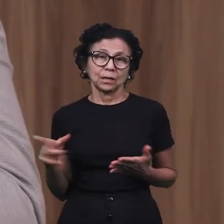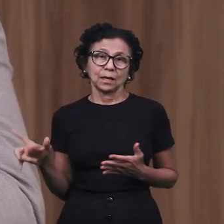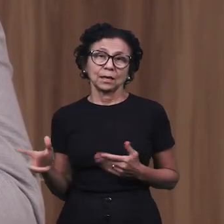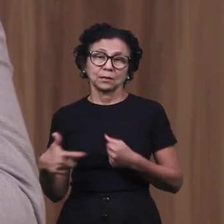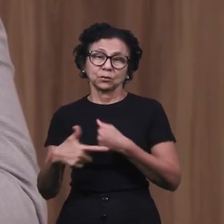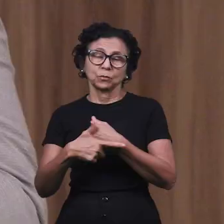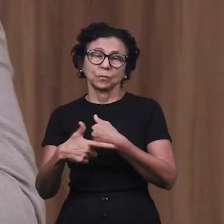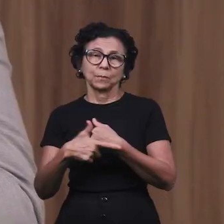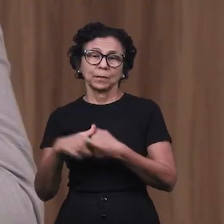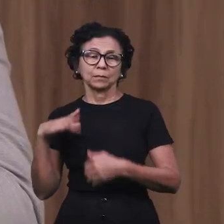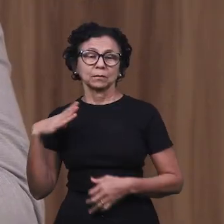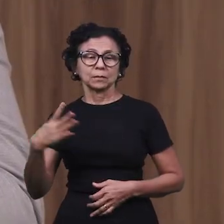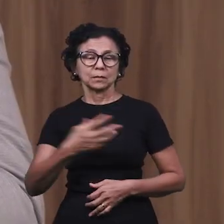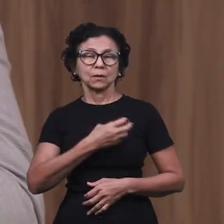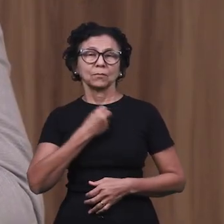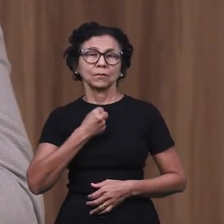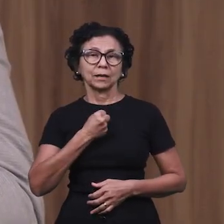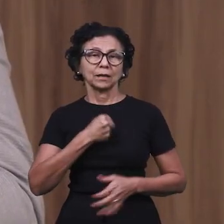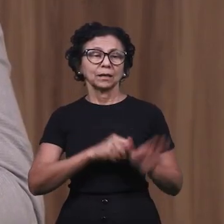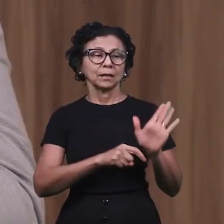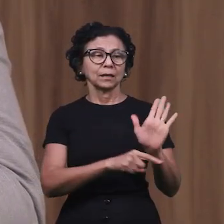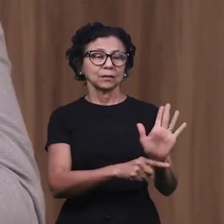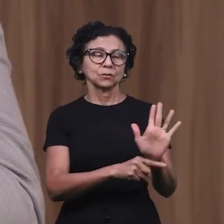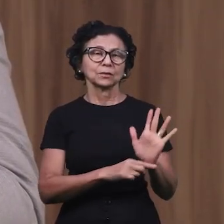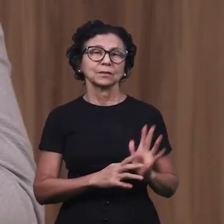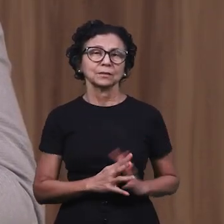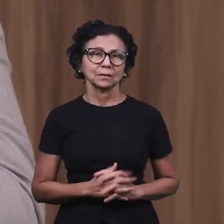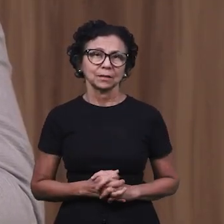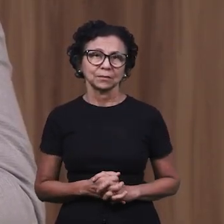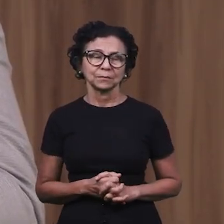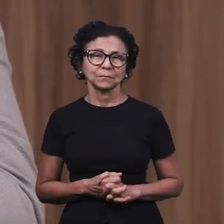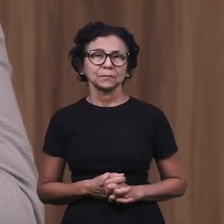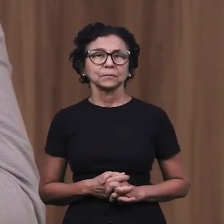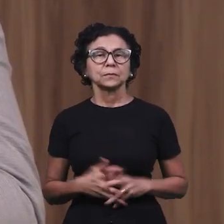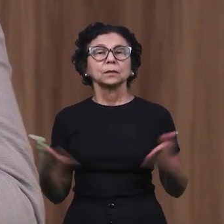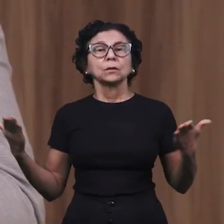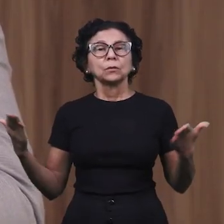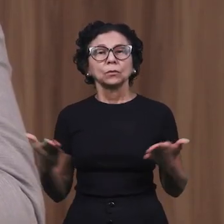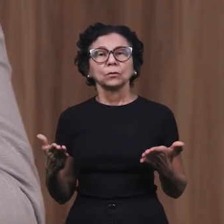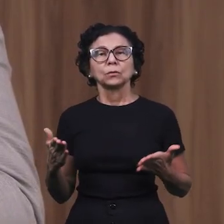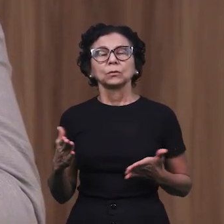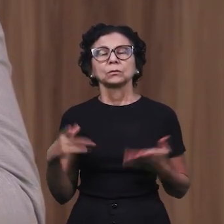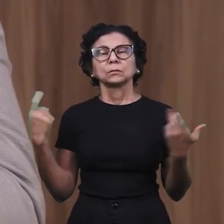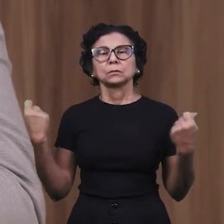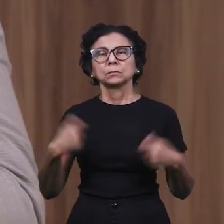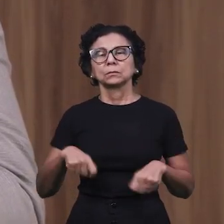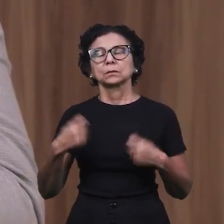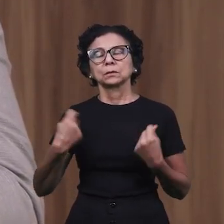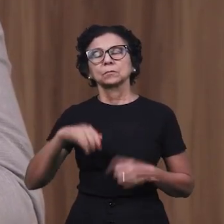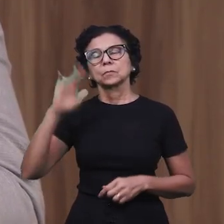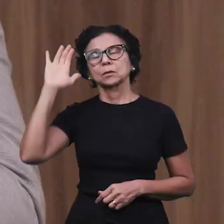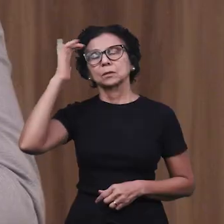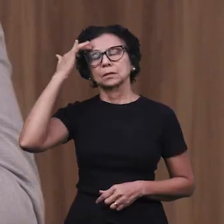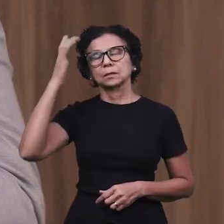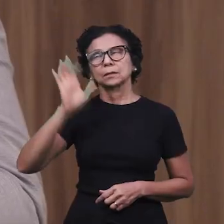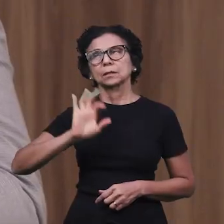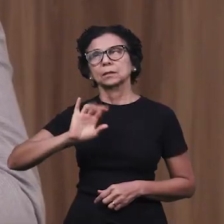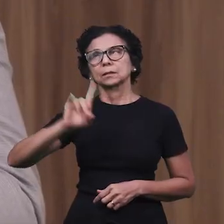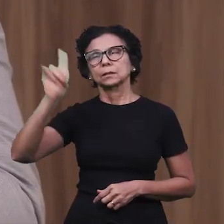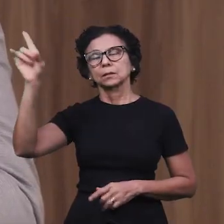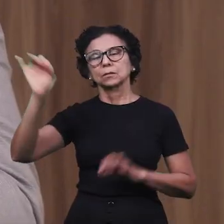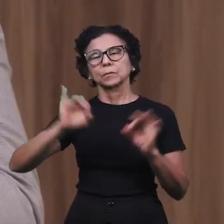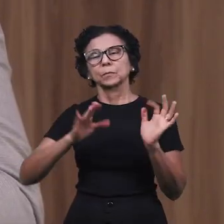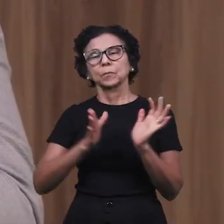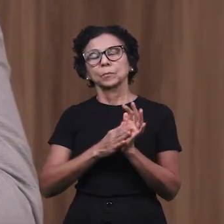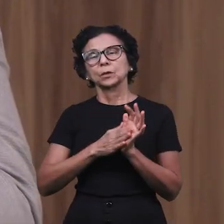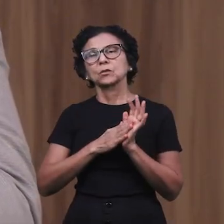Então, tudo isso para nós entendermos uma coisa. O projeto de redenção de Deus, ele vai muito além daquilo